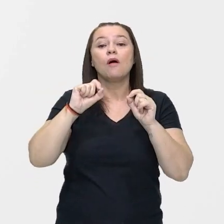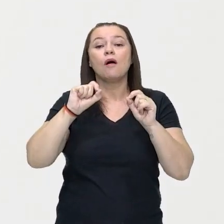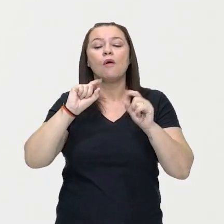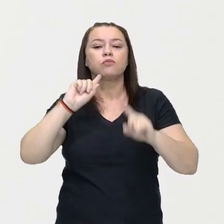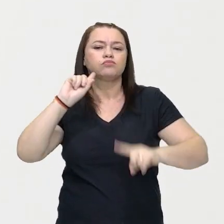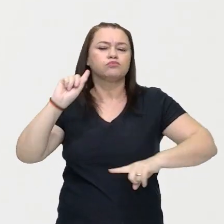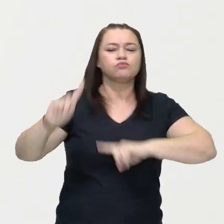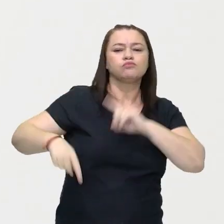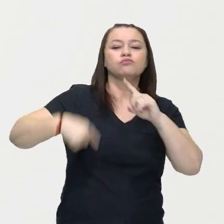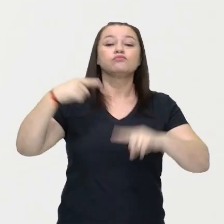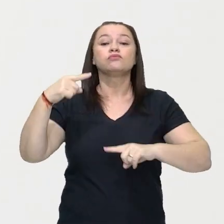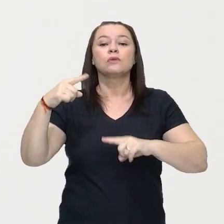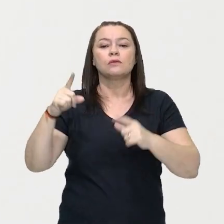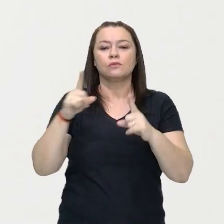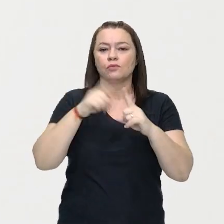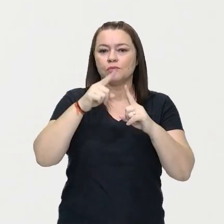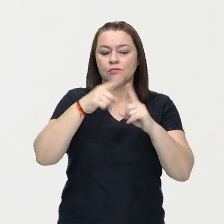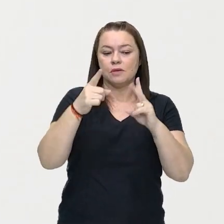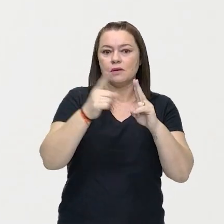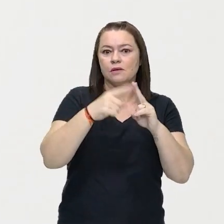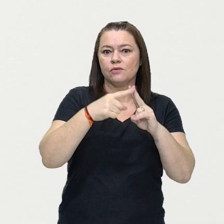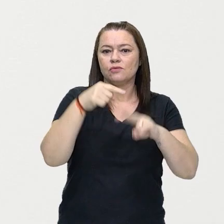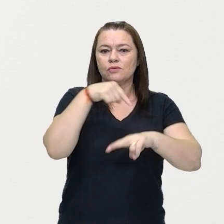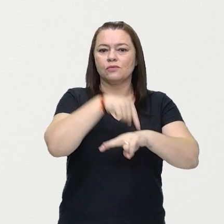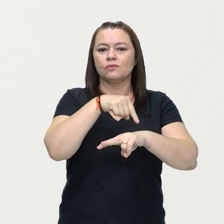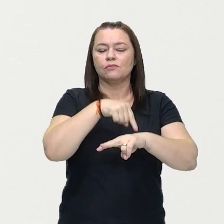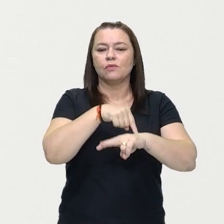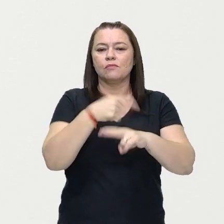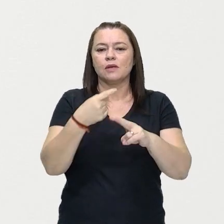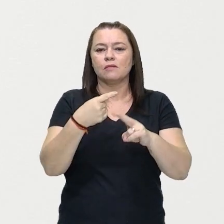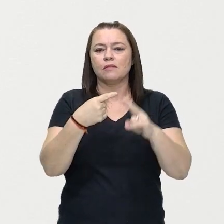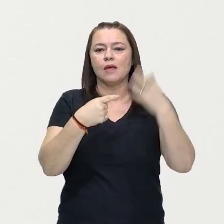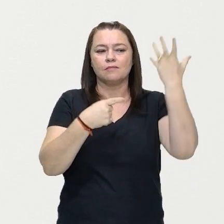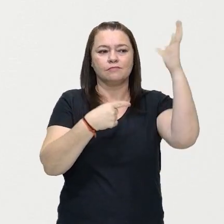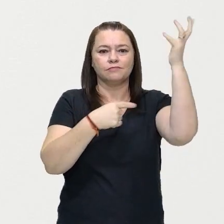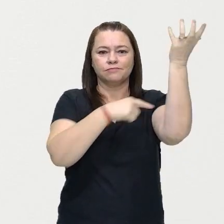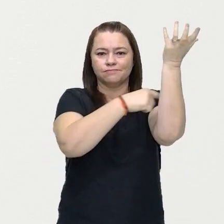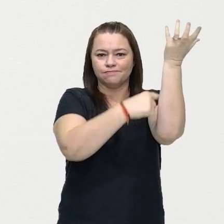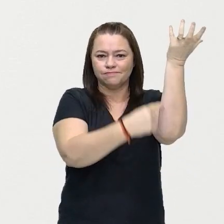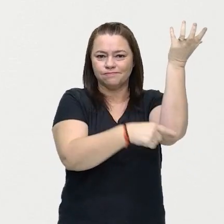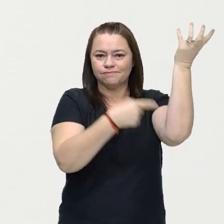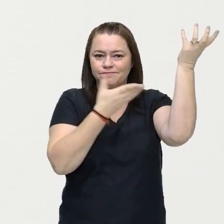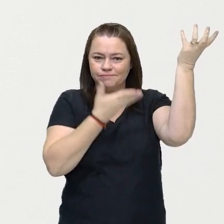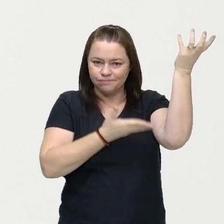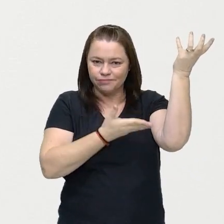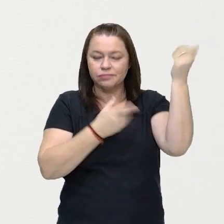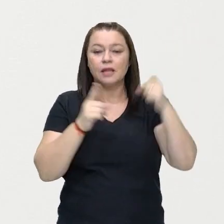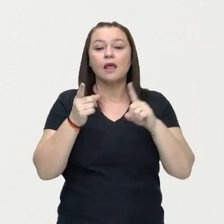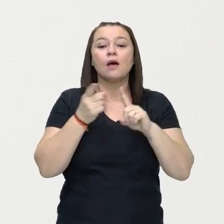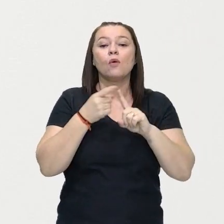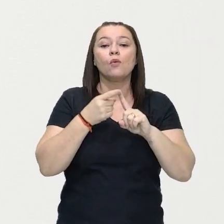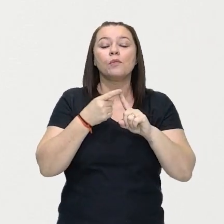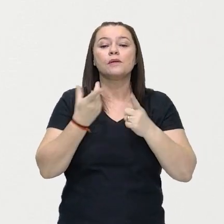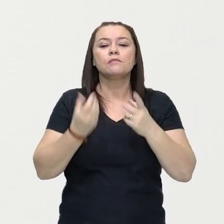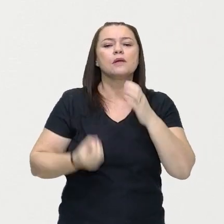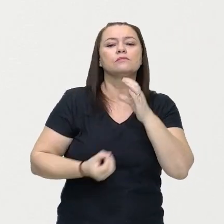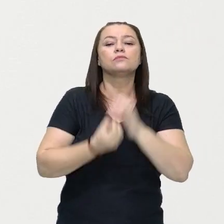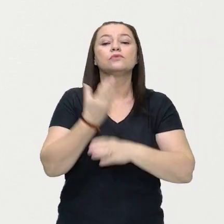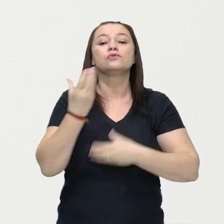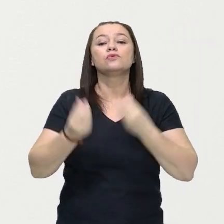sucesso? O primeiro e o segundo ciclo da borracha. Lembrando que o primeiro ciclo surgiu exatamente